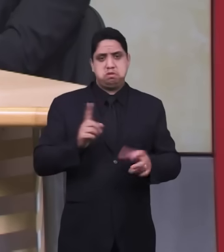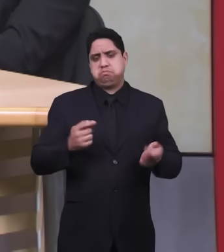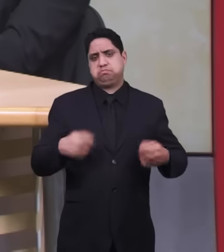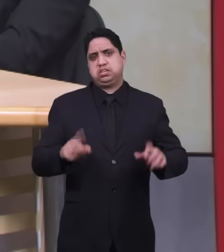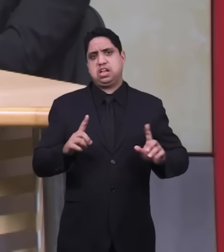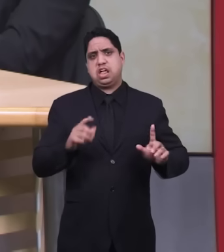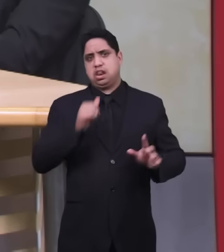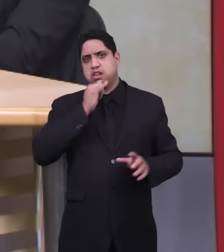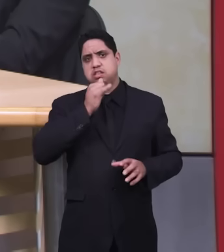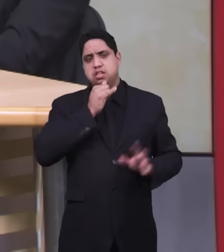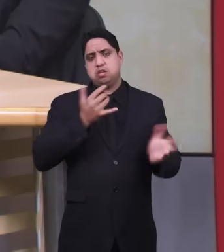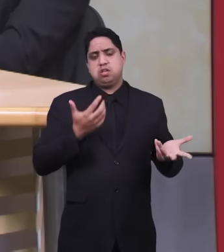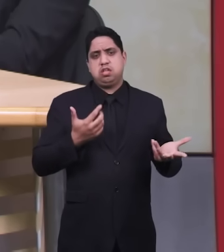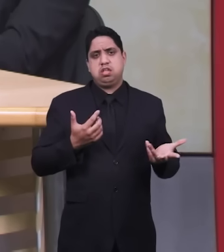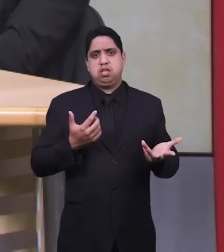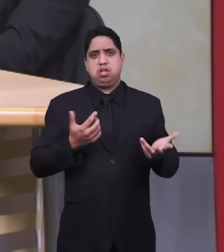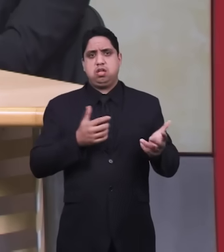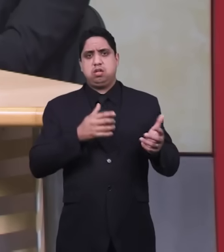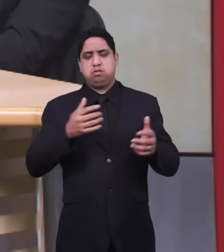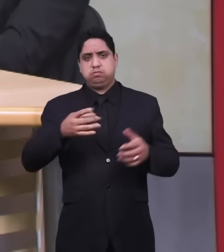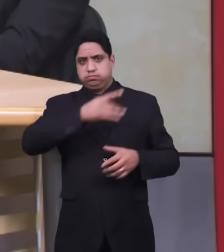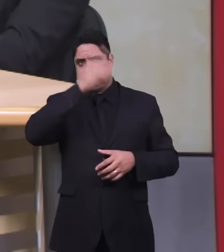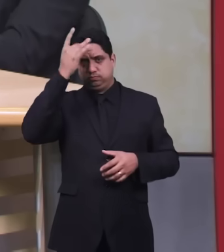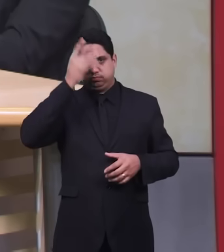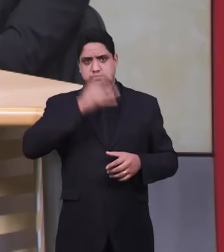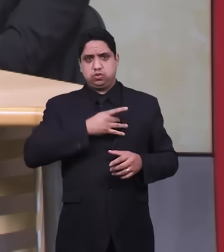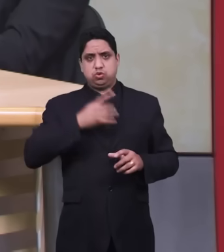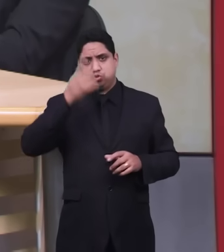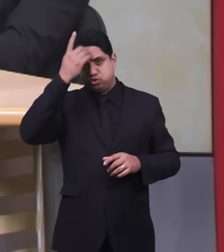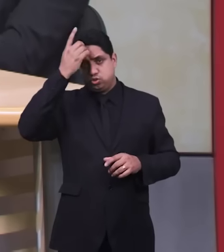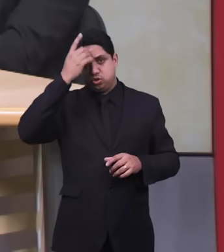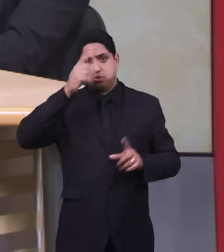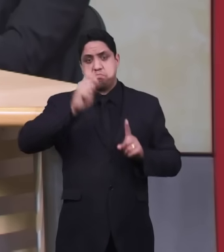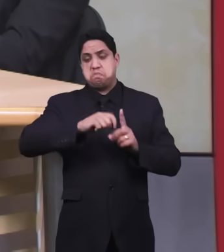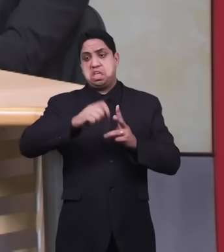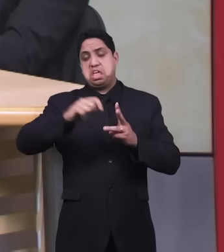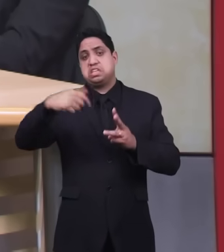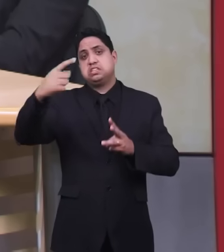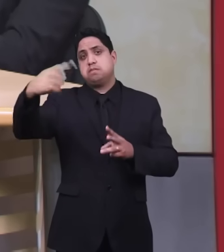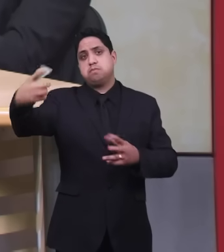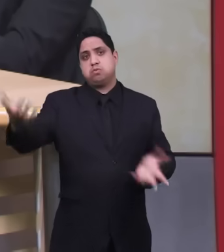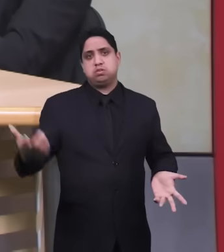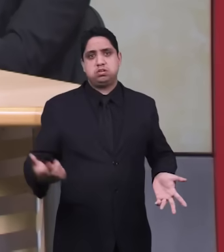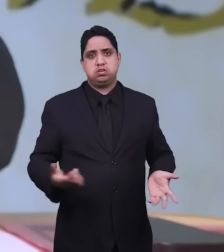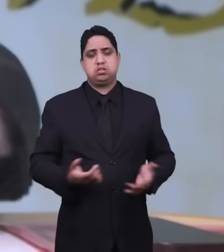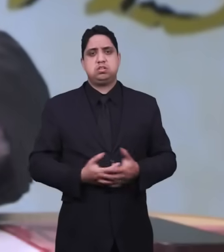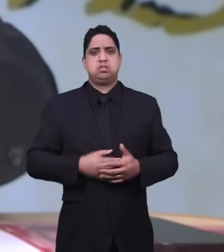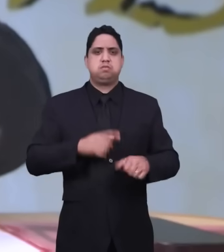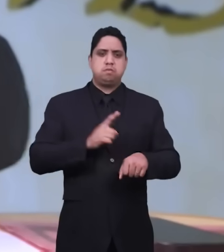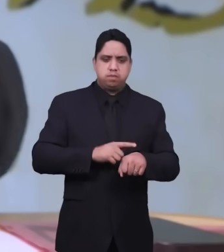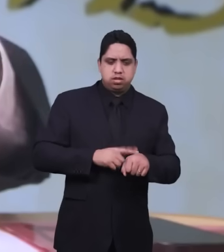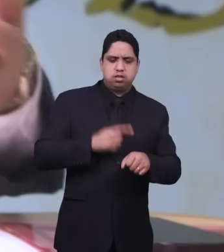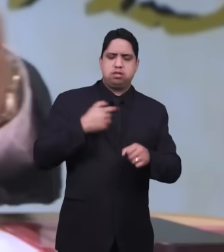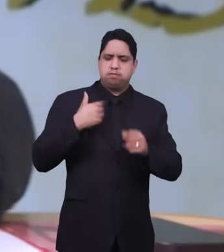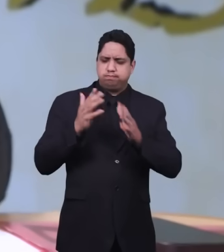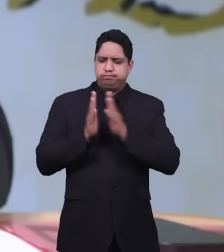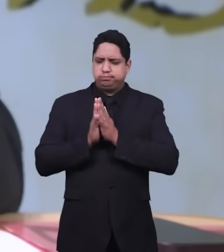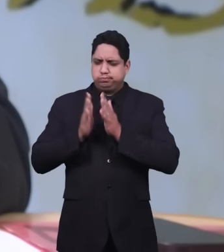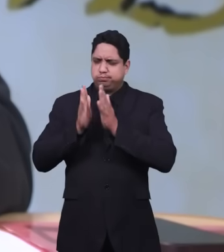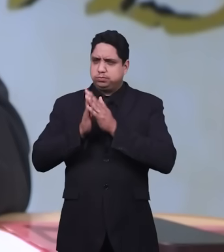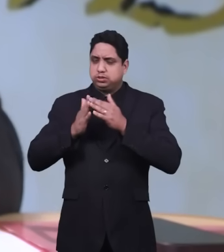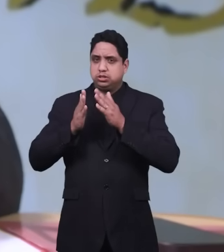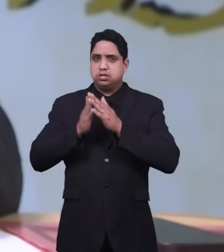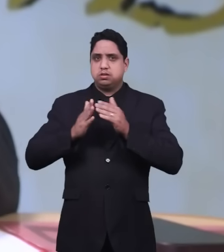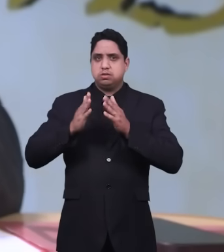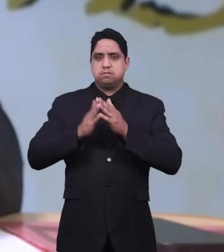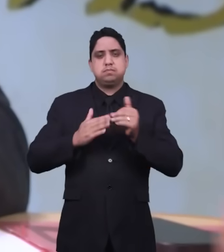vezes, eu, por exemplo, fui batizado com o Espírito Santo, os dons só foram aparecer meses depois, né? À medida que foi buscando, o Senhor foi dando